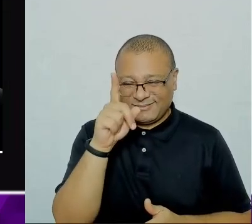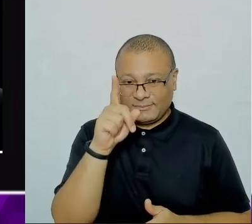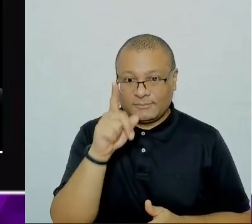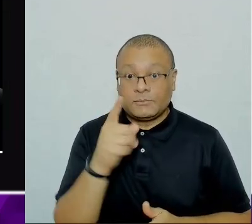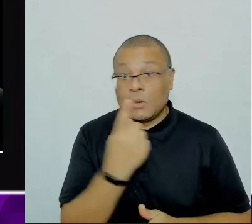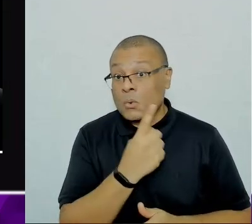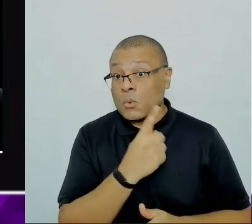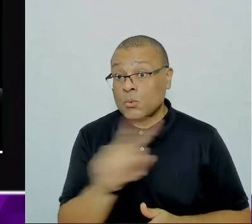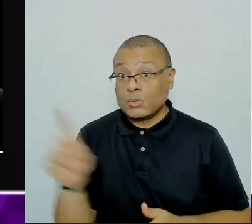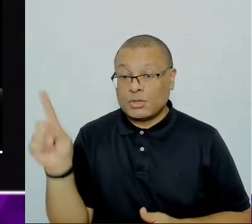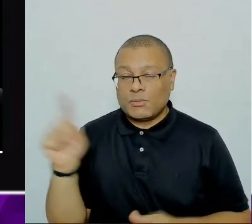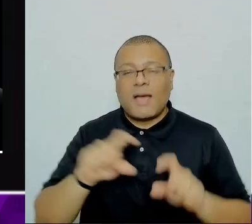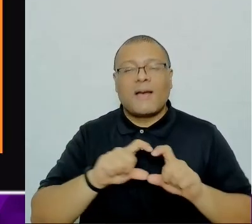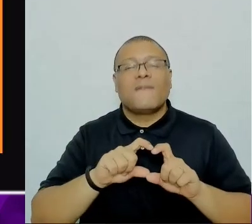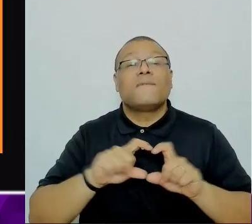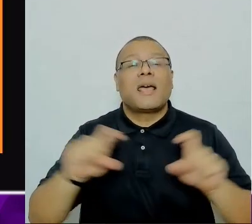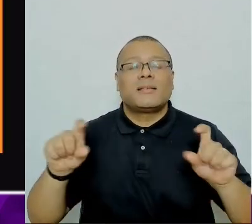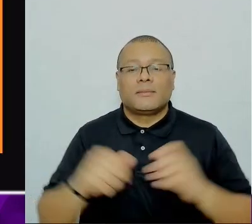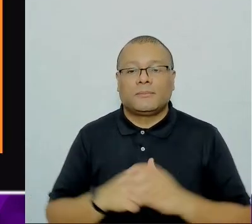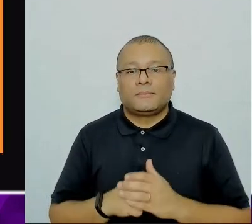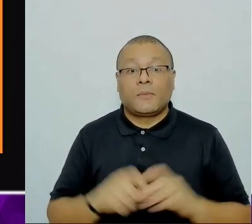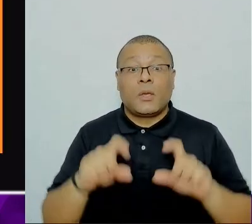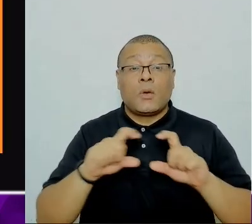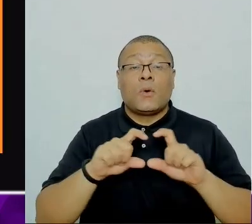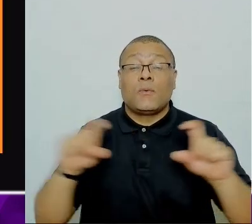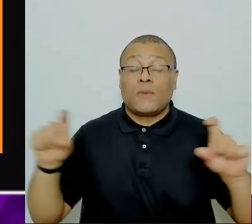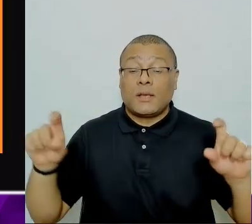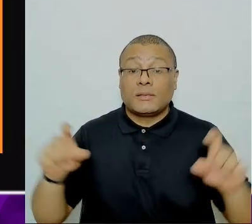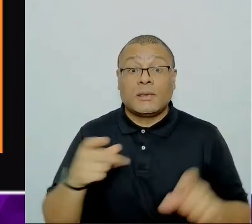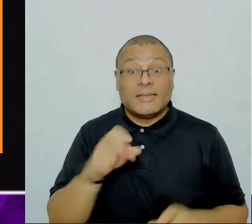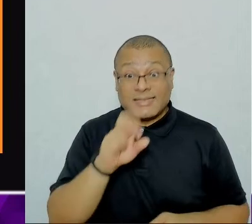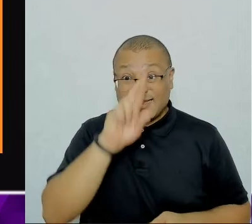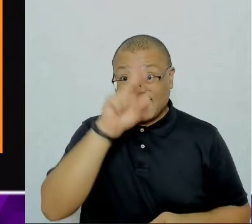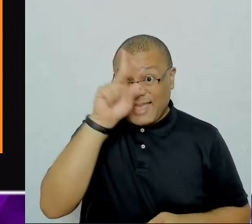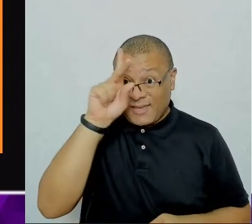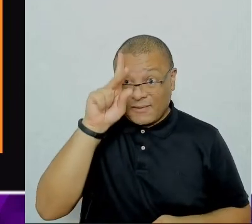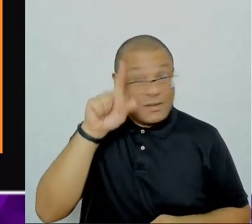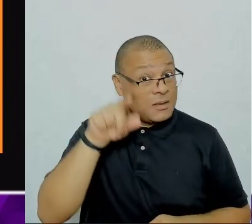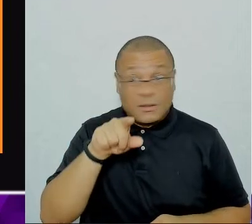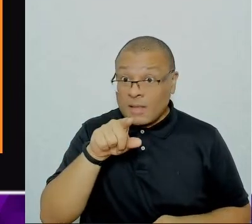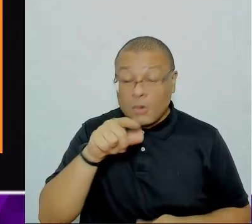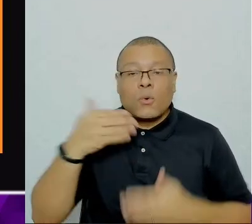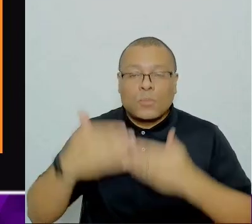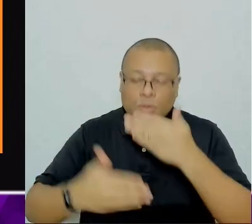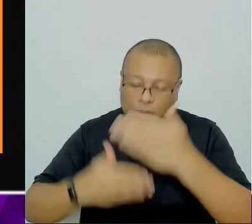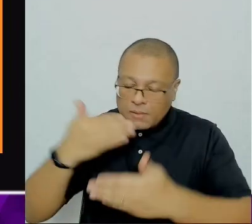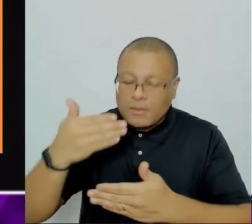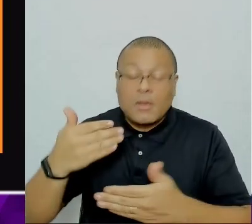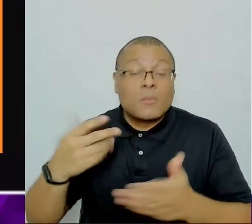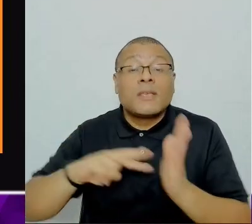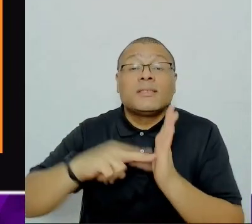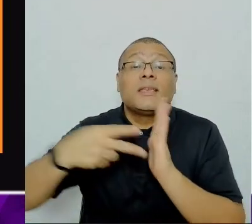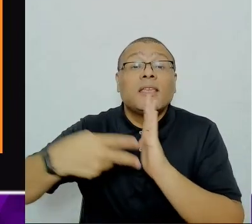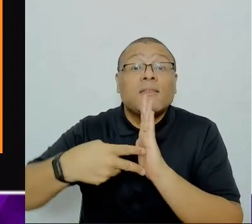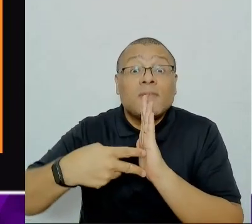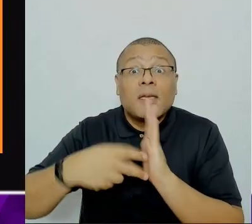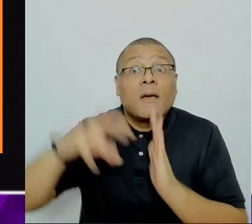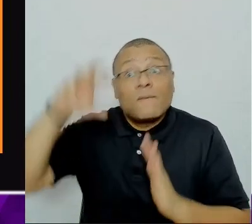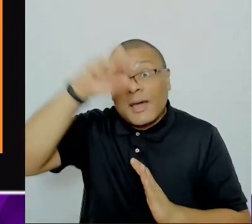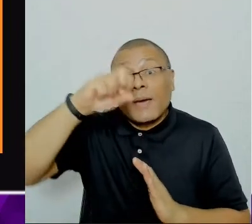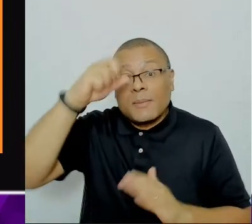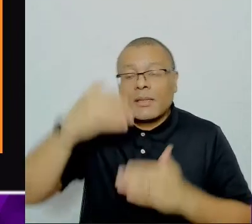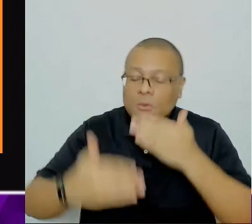minha última frase, né? Tem uma frase super legal. If you fail, never give up, because fail means first attempt in learning.